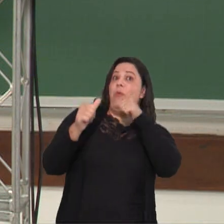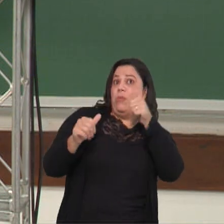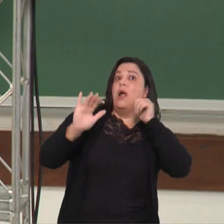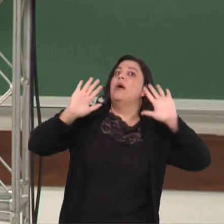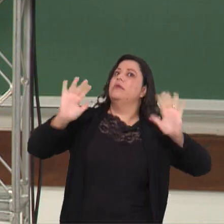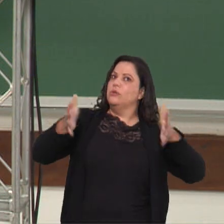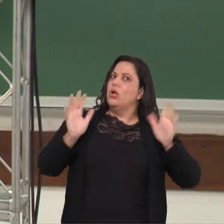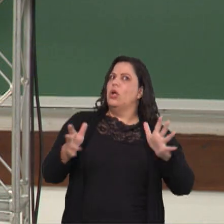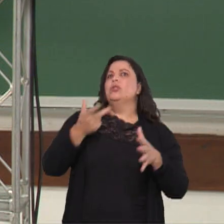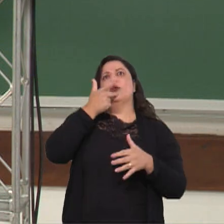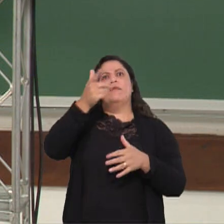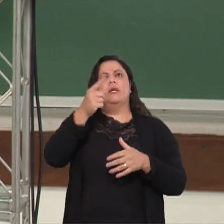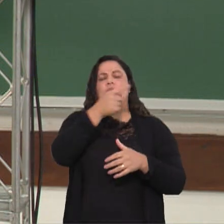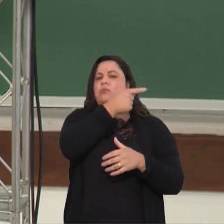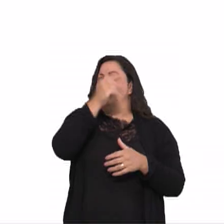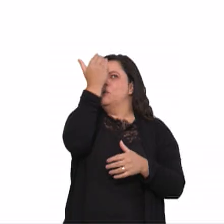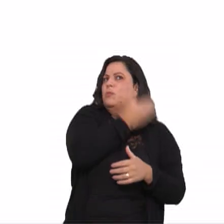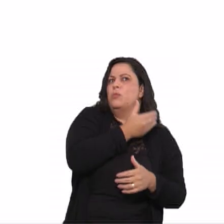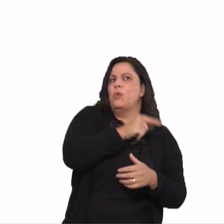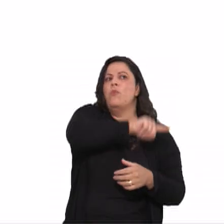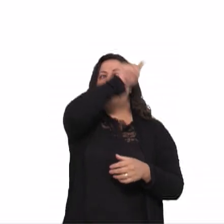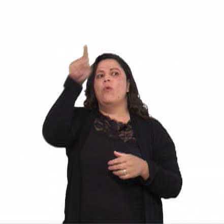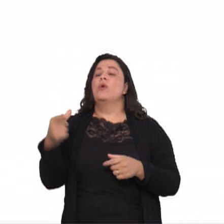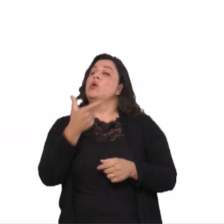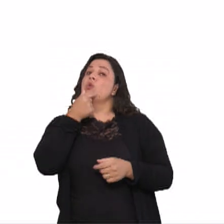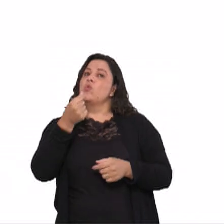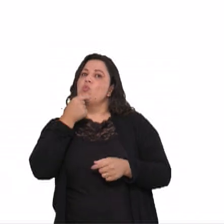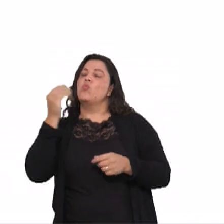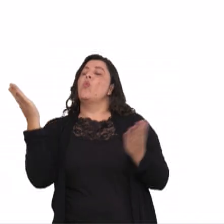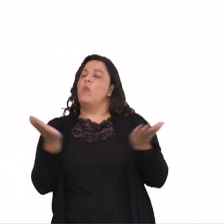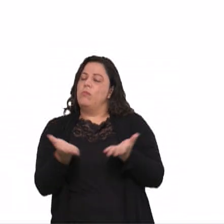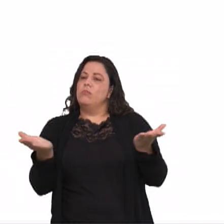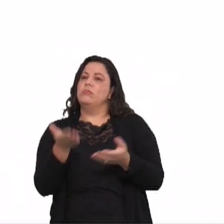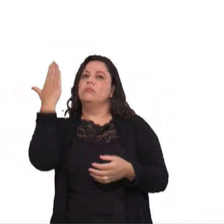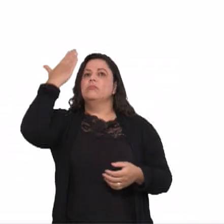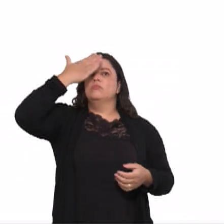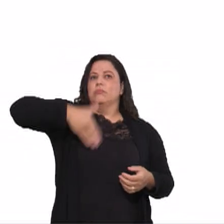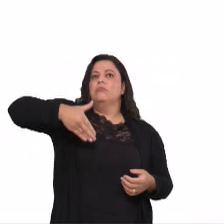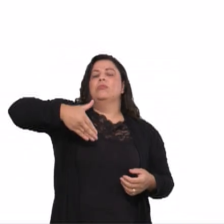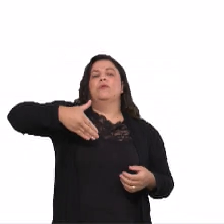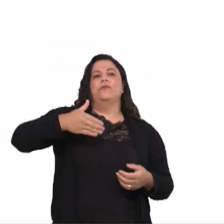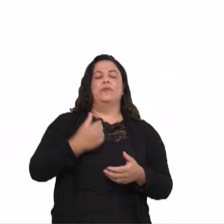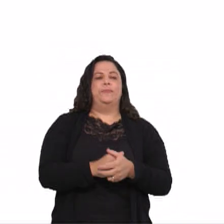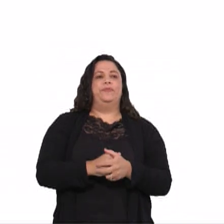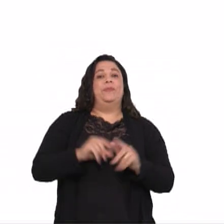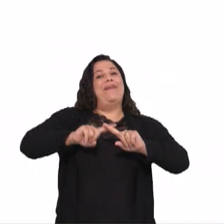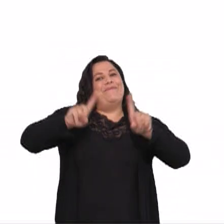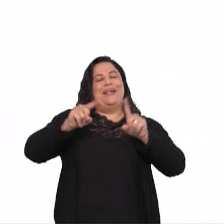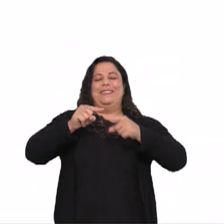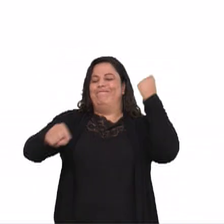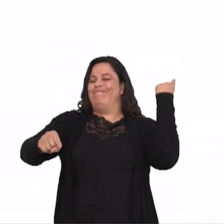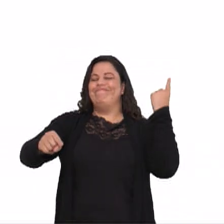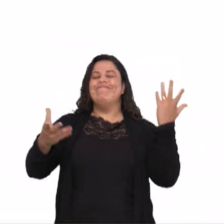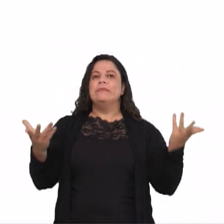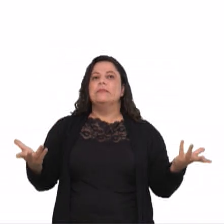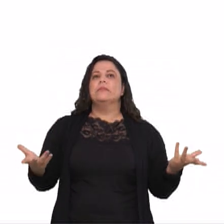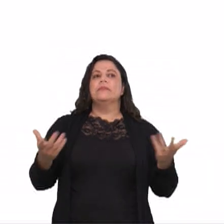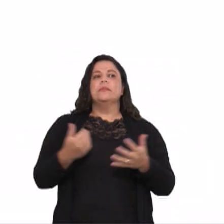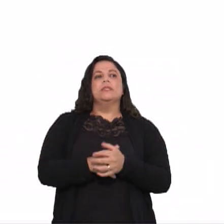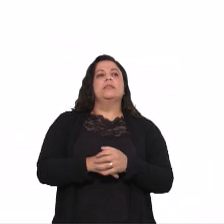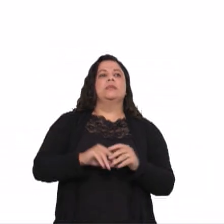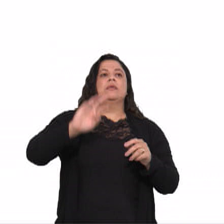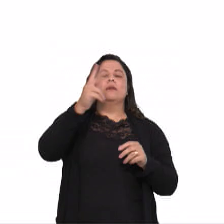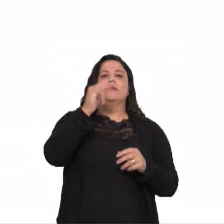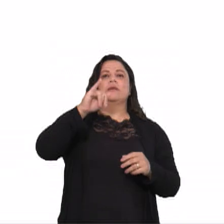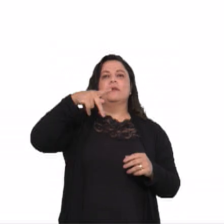né? E Aristarco foi um dos primeiros aí a propor esse modelo, que foi recusado, tá? Junto com Hipátia.